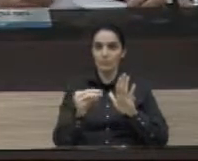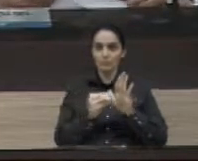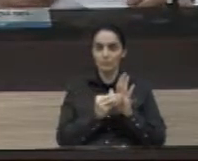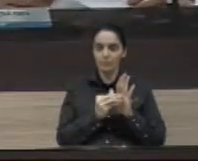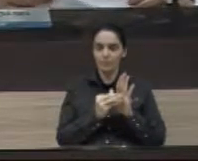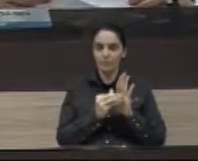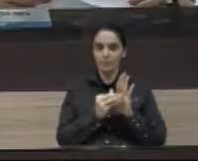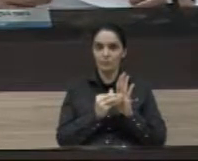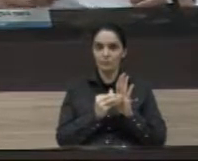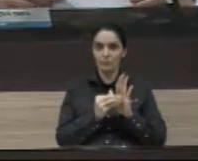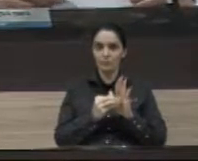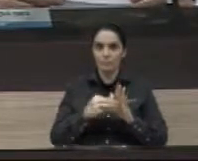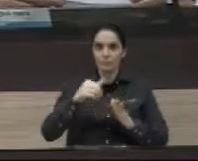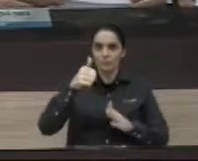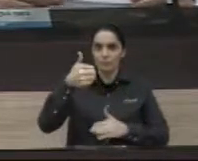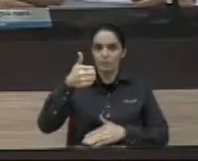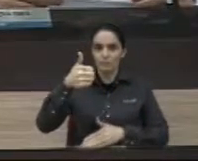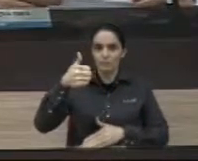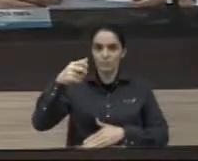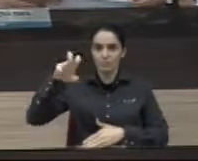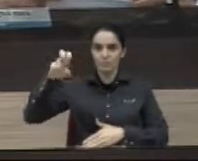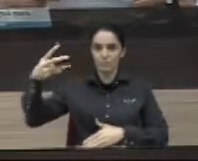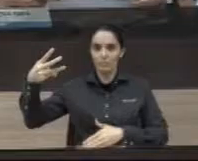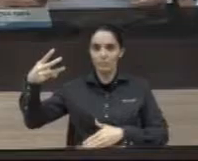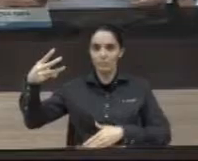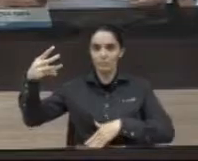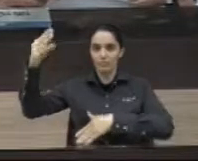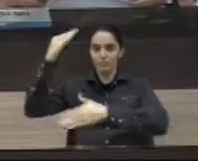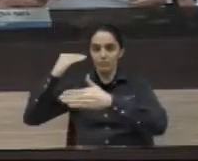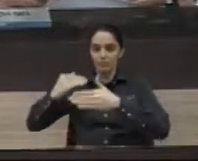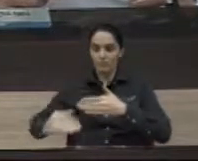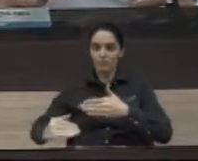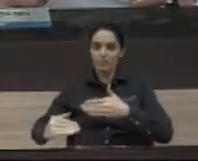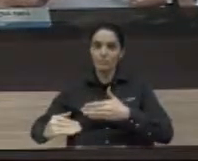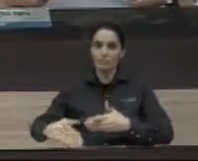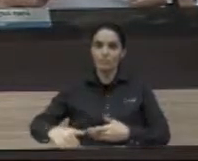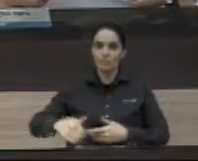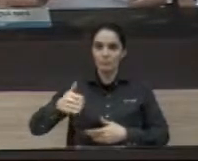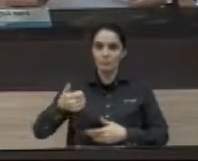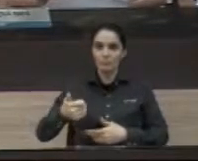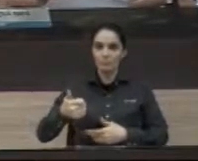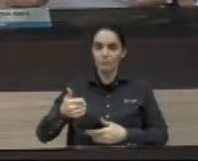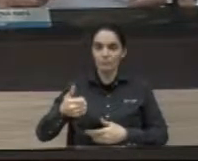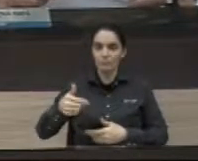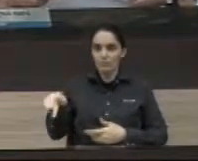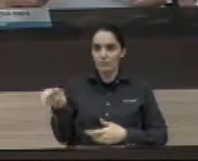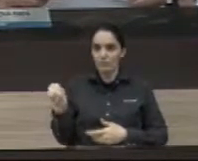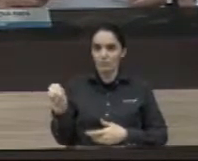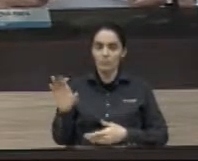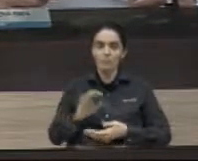emendas do número 153, até o número 170.